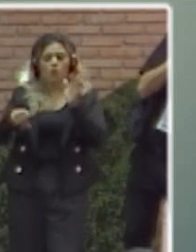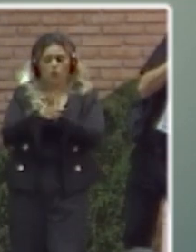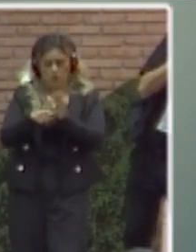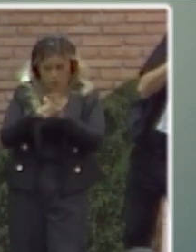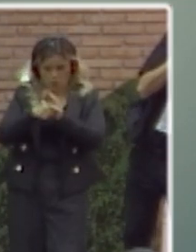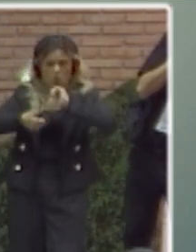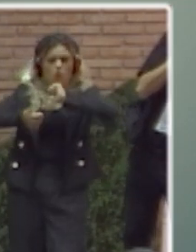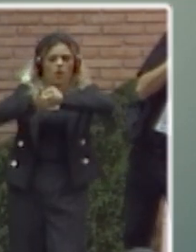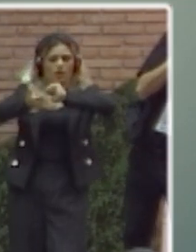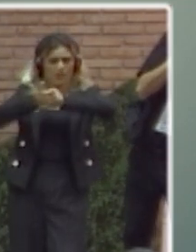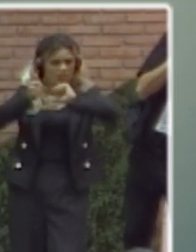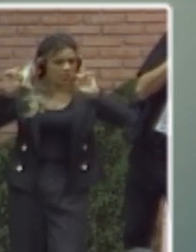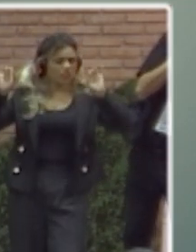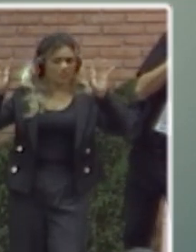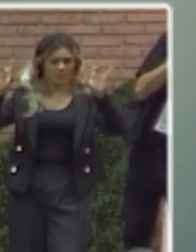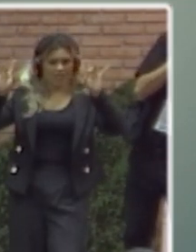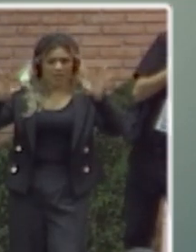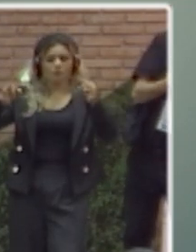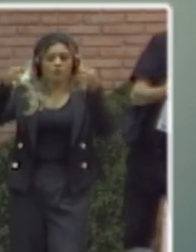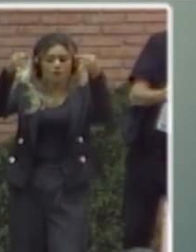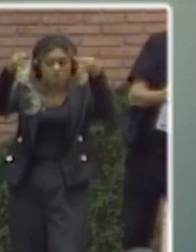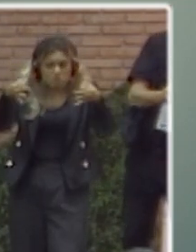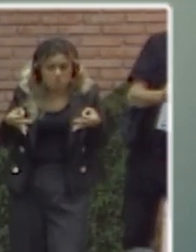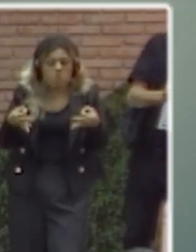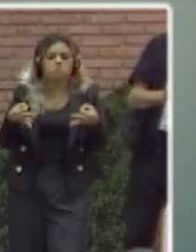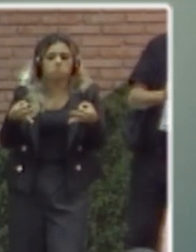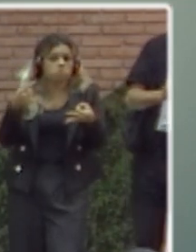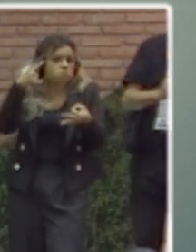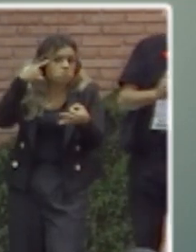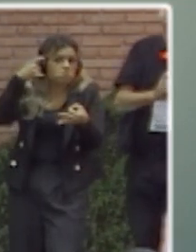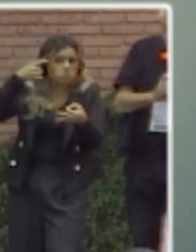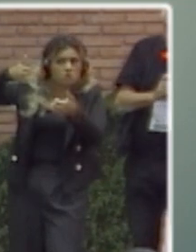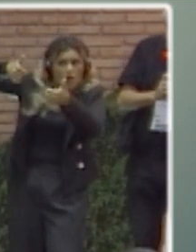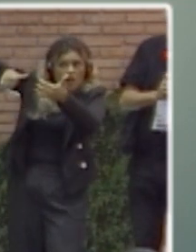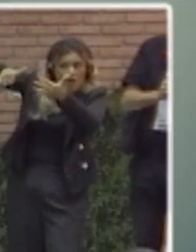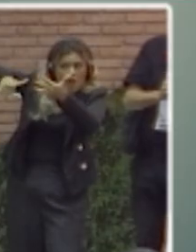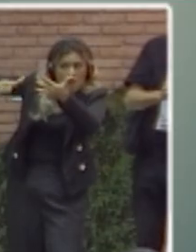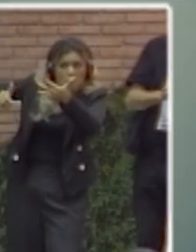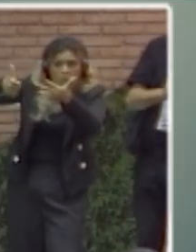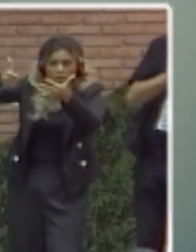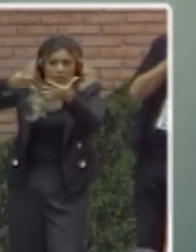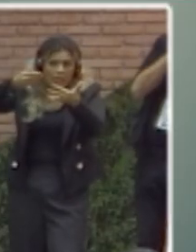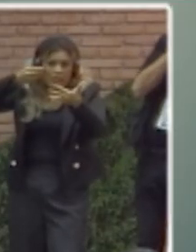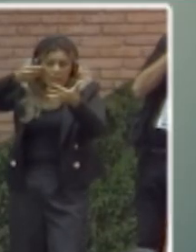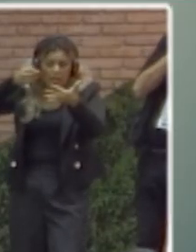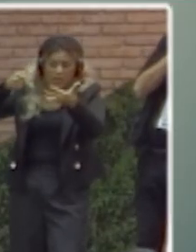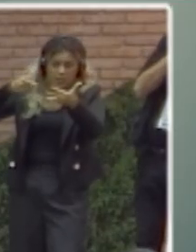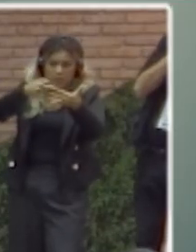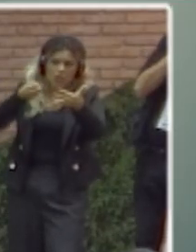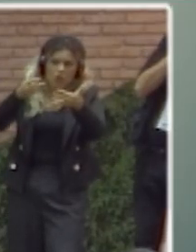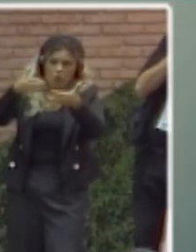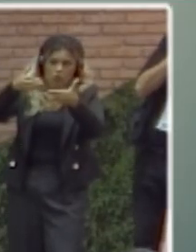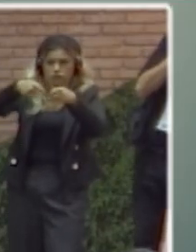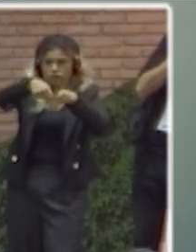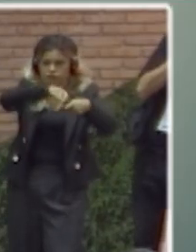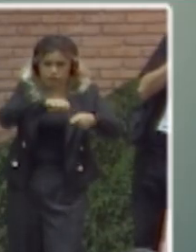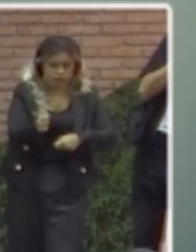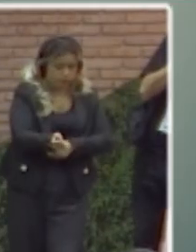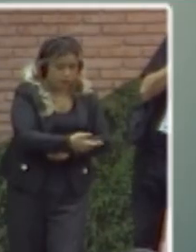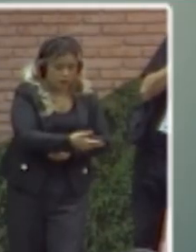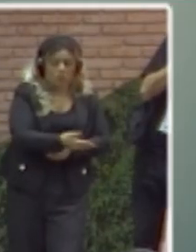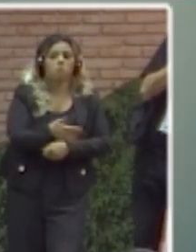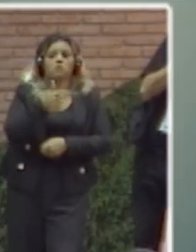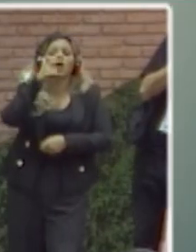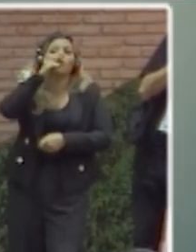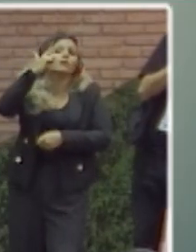para verificar essas ideias e testar de alguma forma para que ela